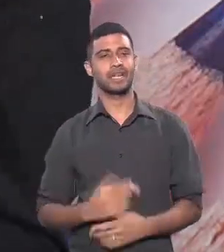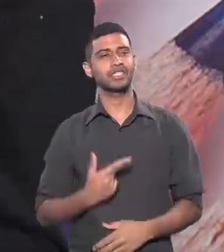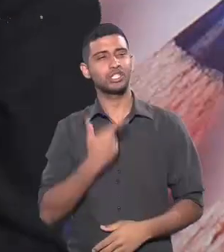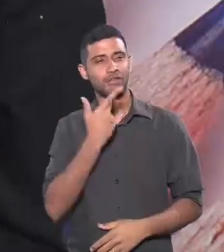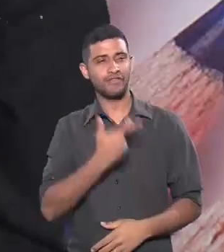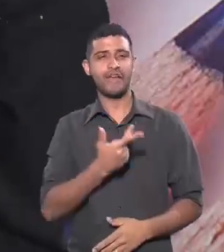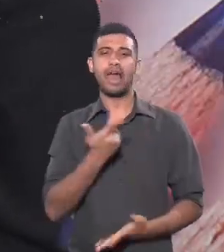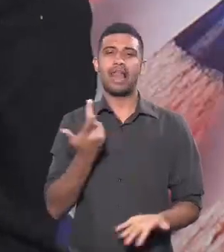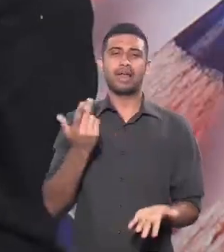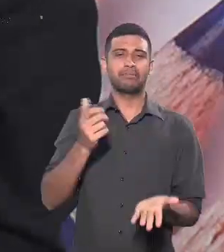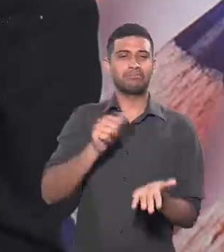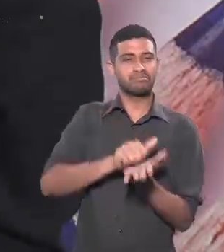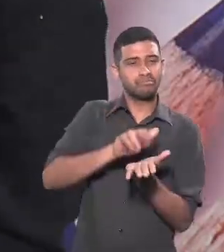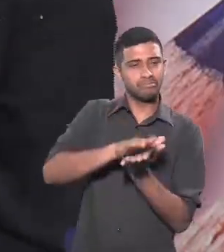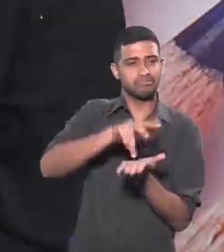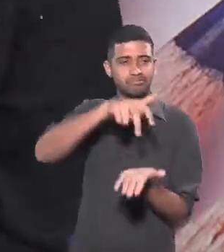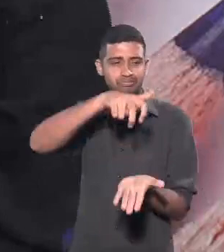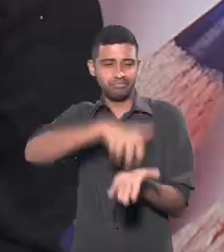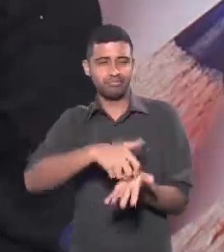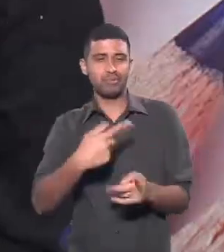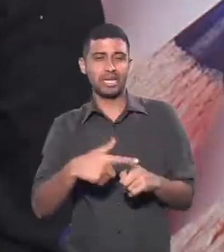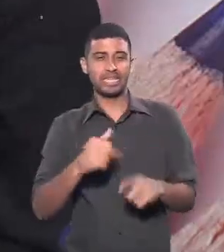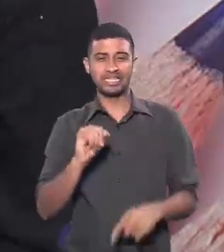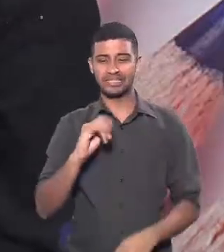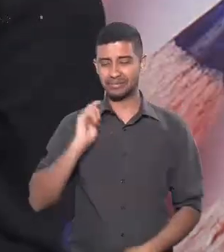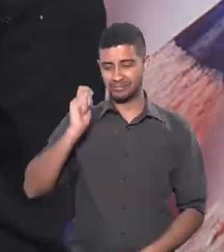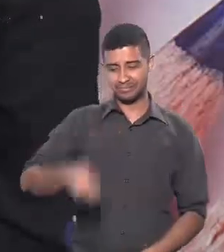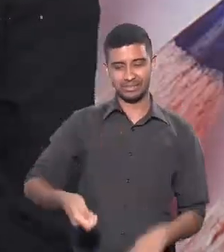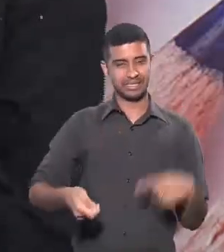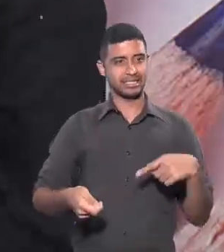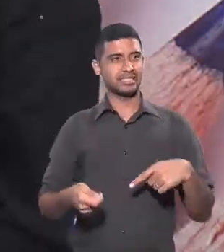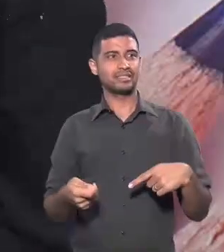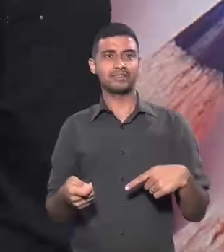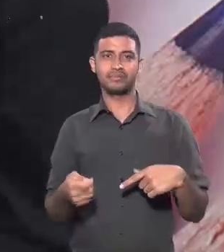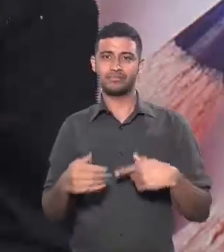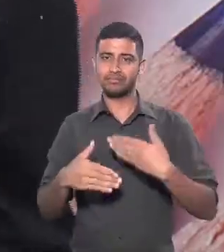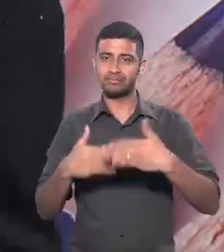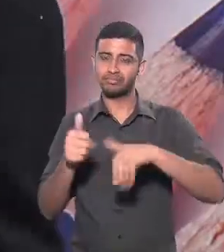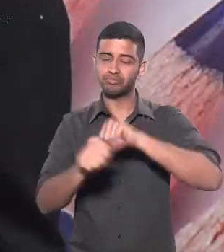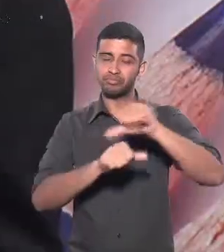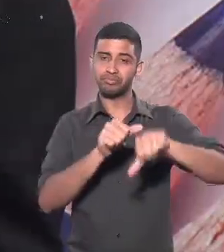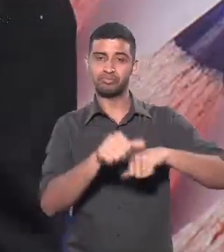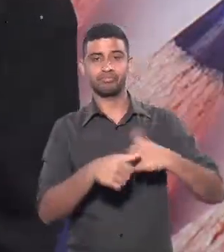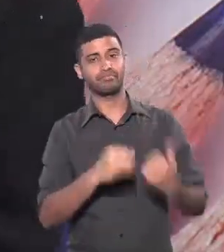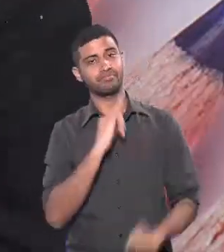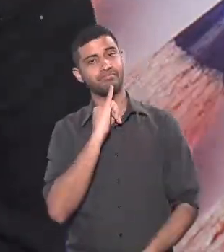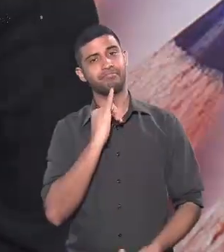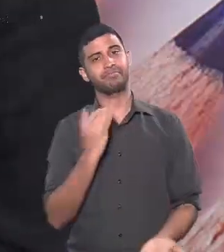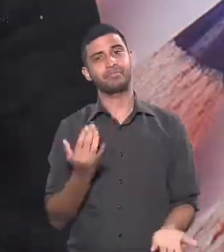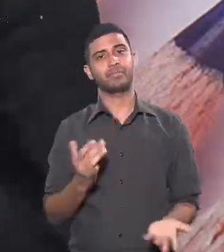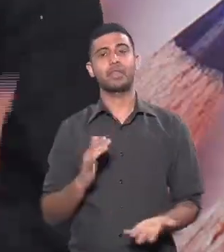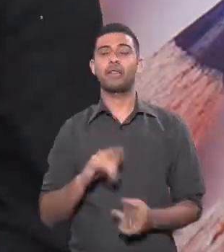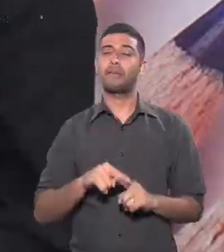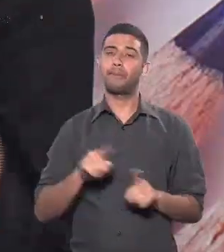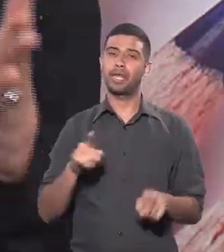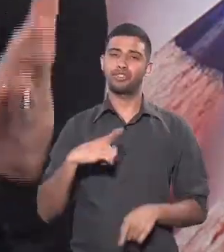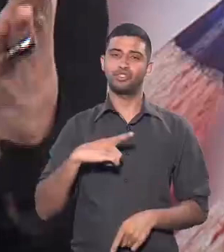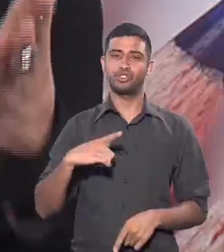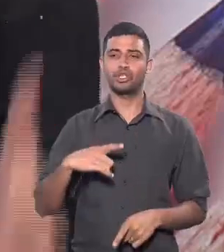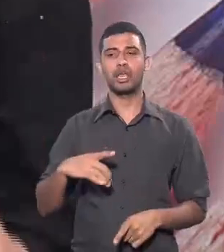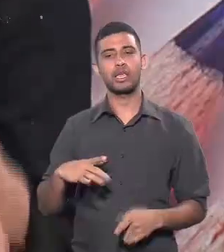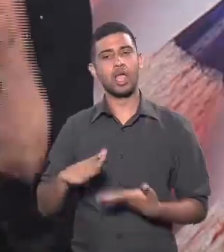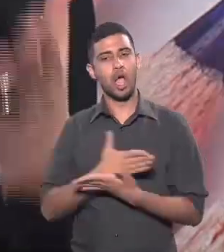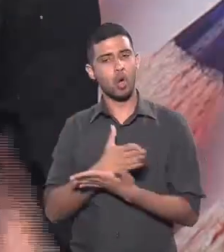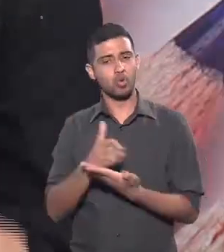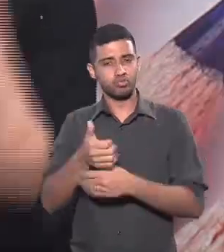questão das sanções e tal, porque quando dói no bolso é que a coisa começa a mudar, infelizmente. Claro. Mas, claro, existe